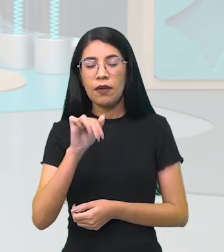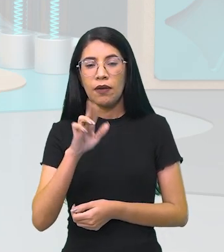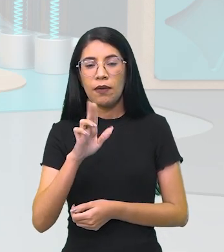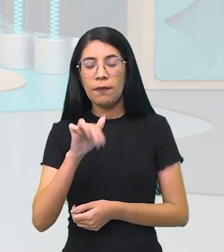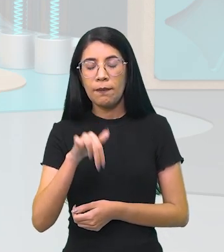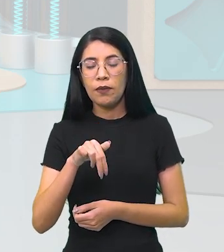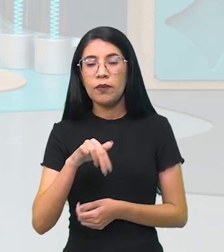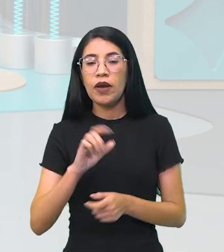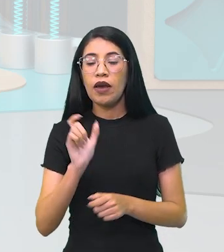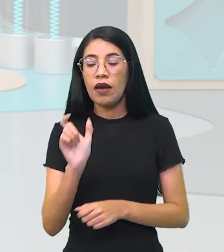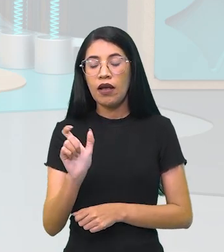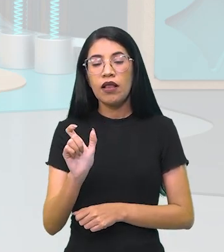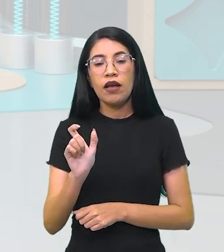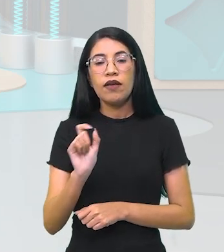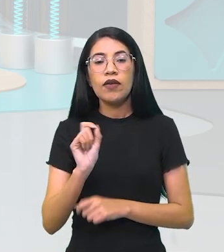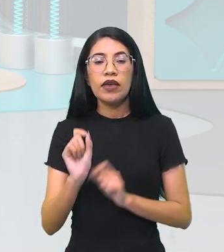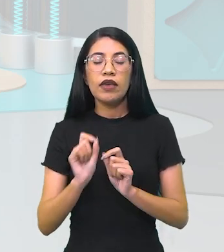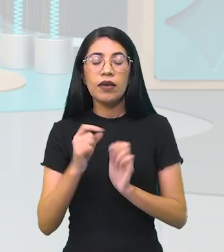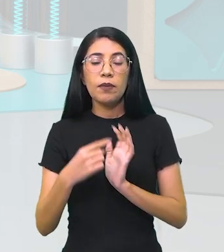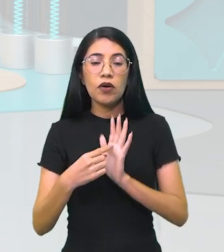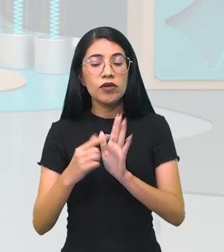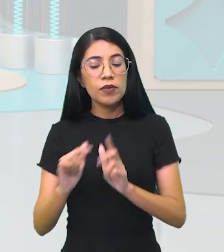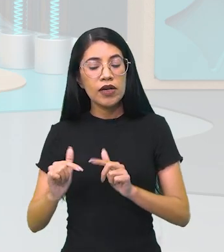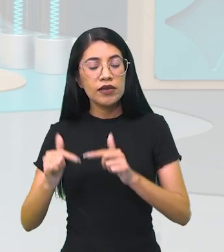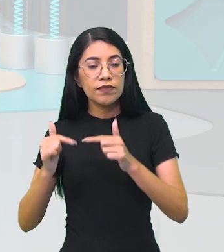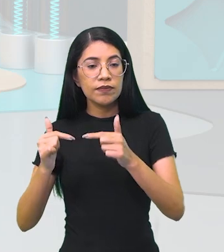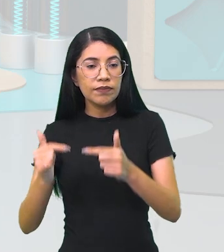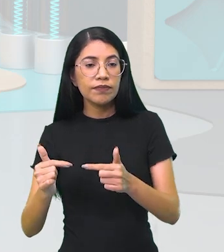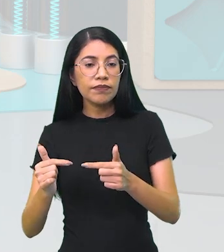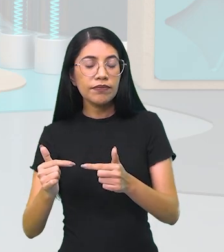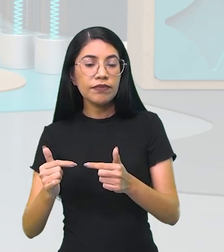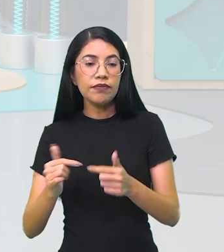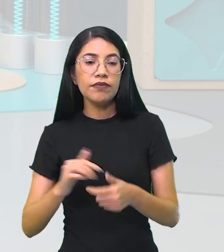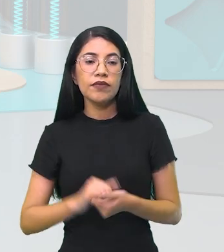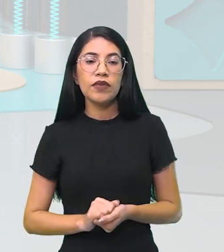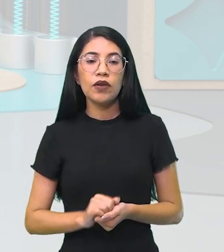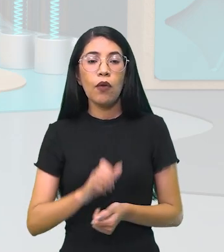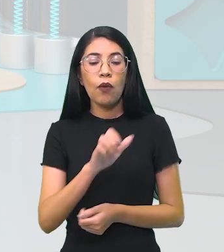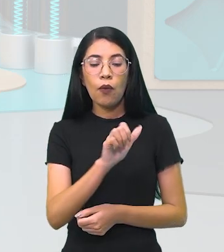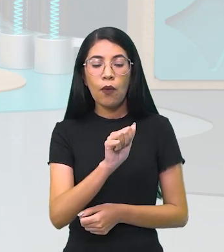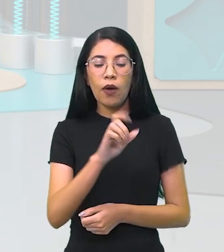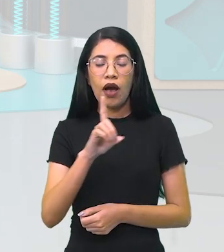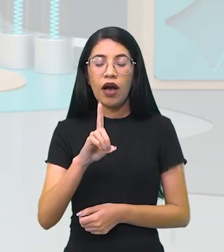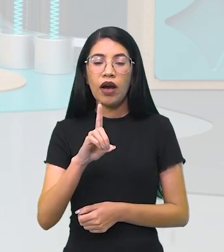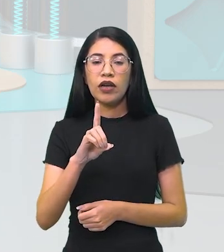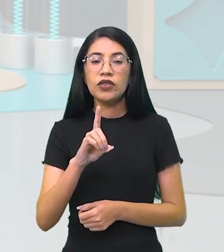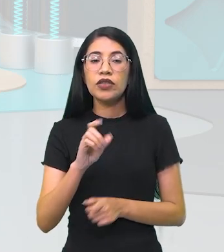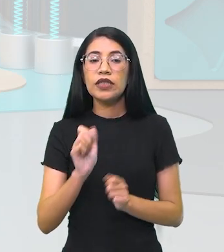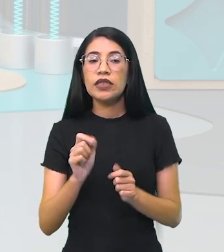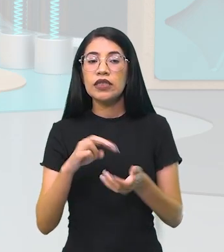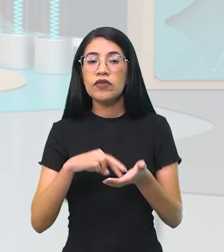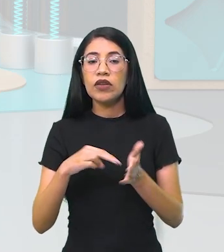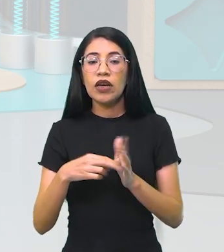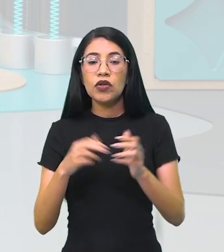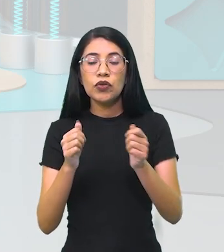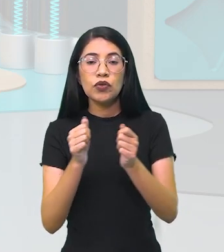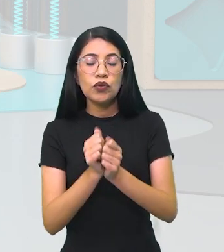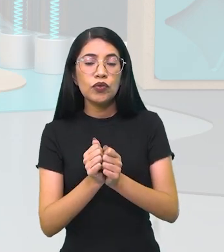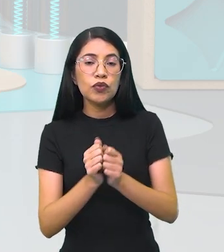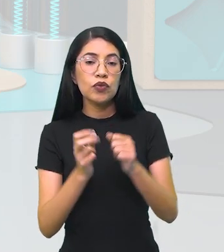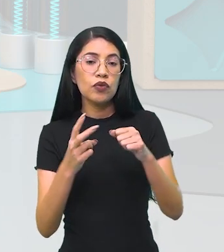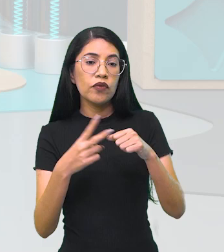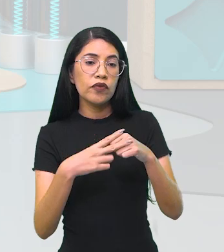é a palavra, parte do discurso que expressa a ação, esse ad, eu junto, ó, é junto ao